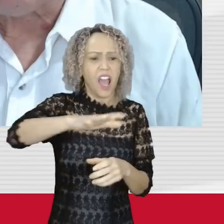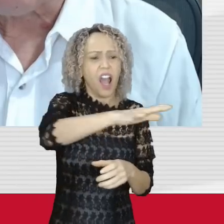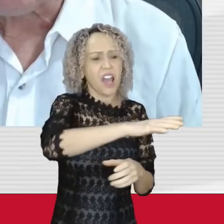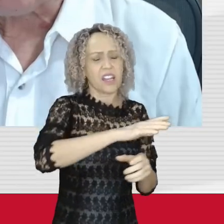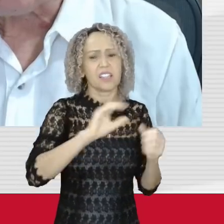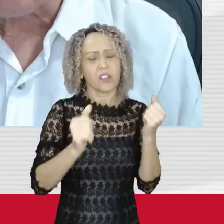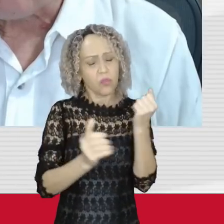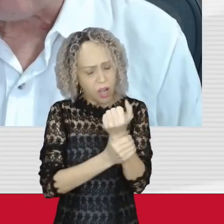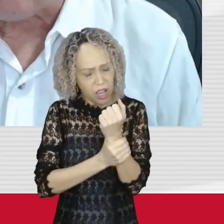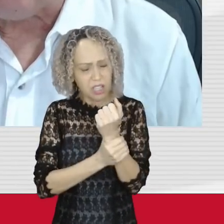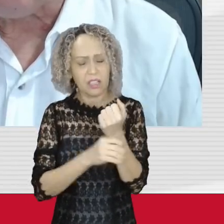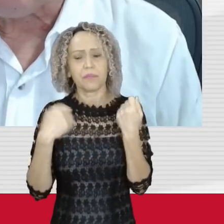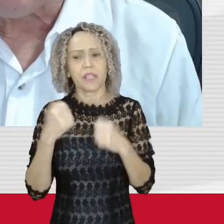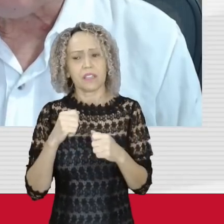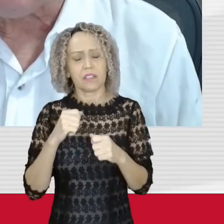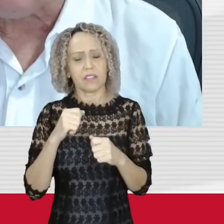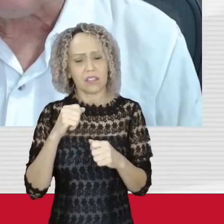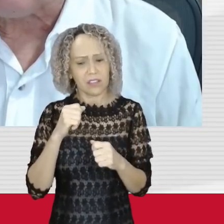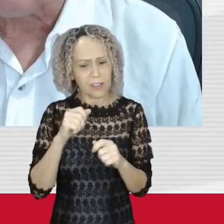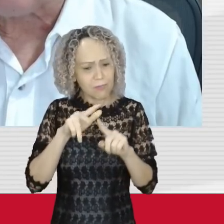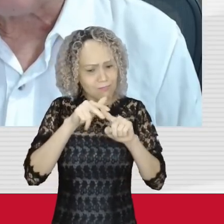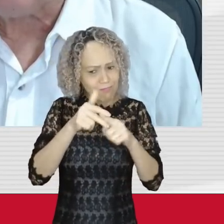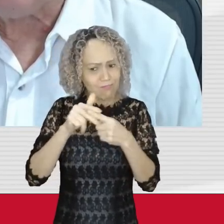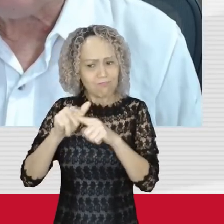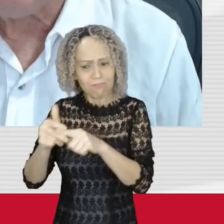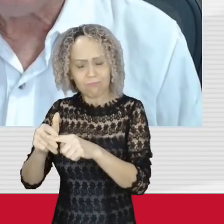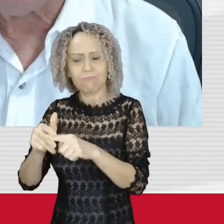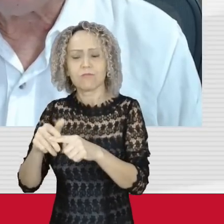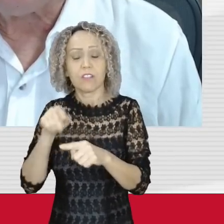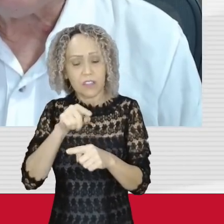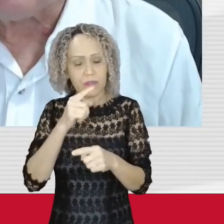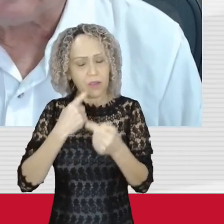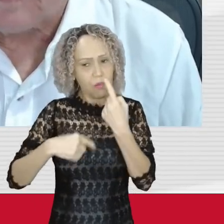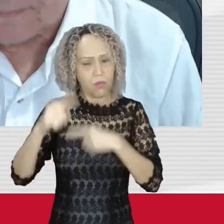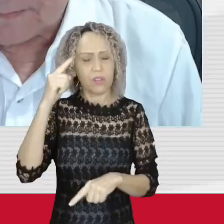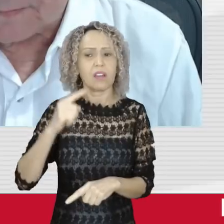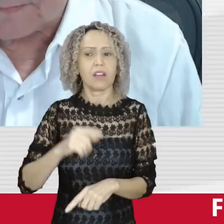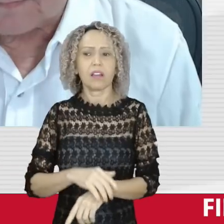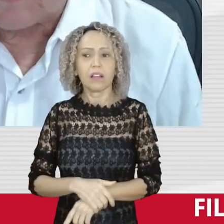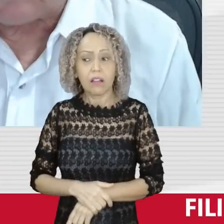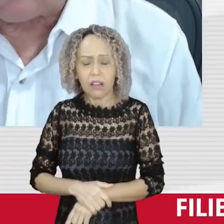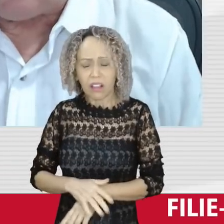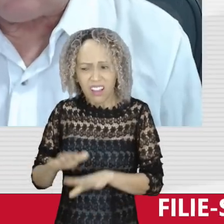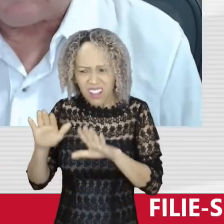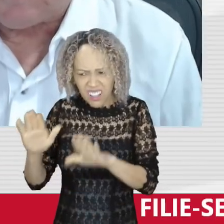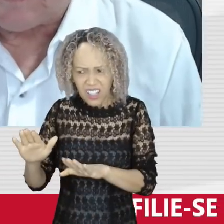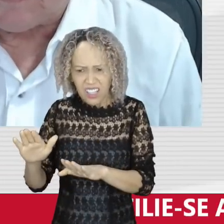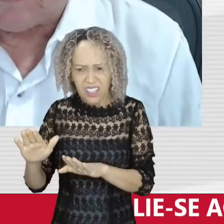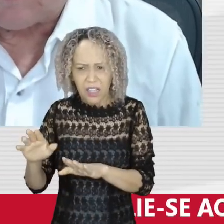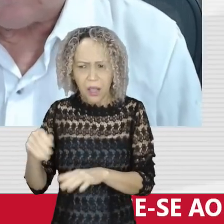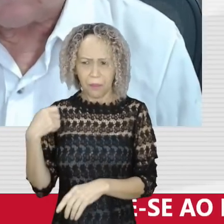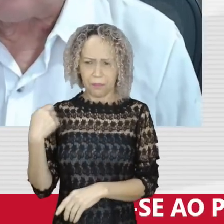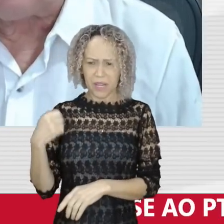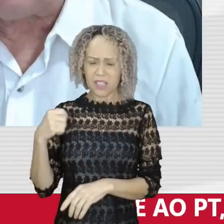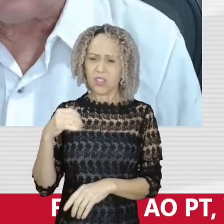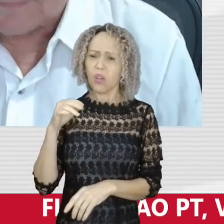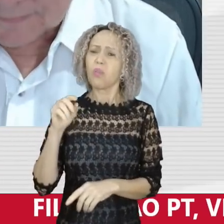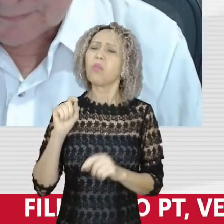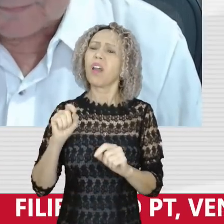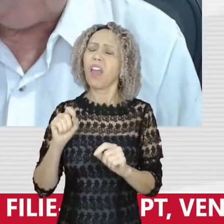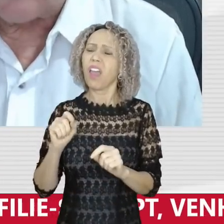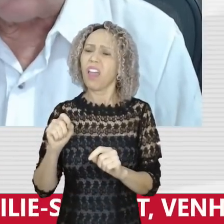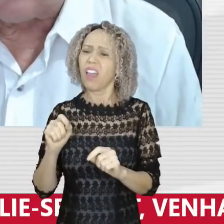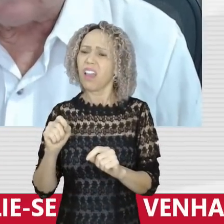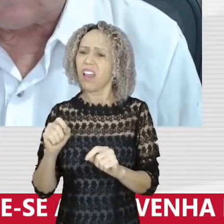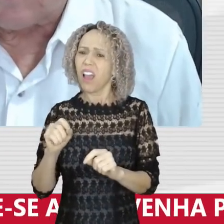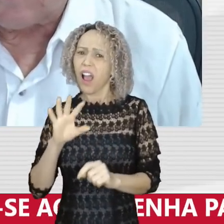isso, precisou chegar a nossa hierarquia e chegar no TSE para tomar providências. Né? É de se